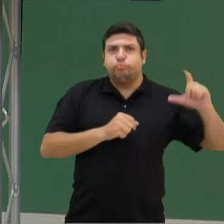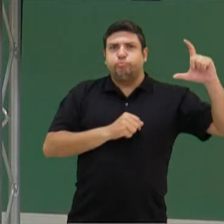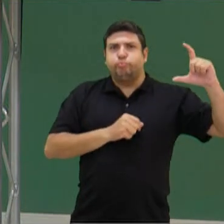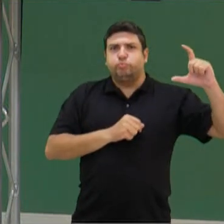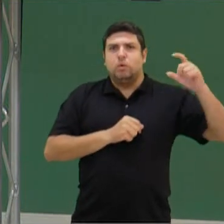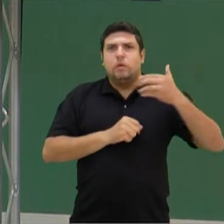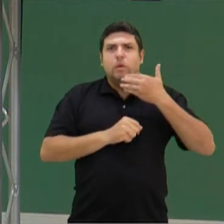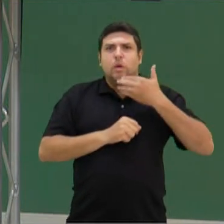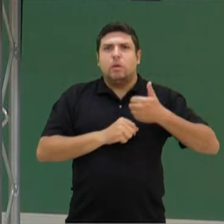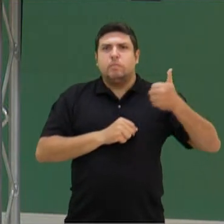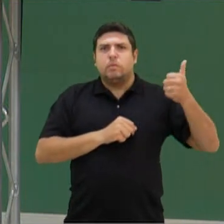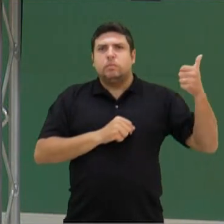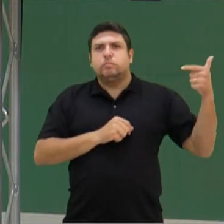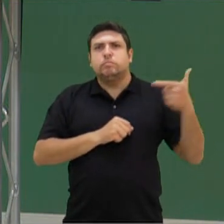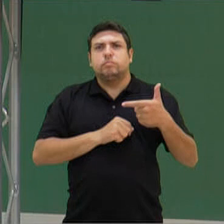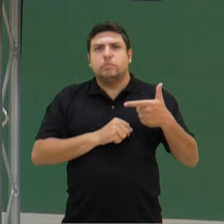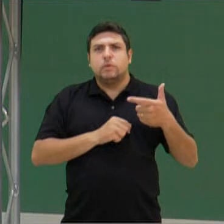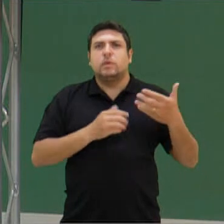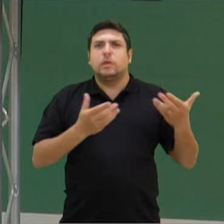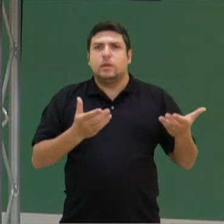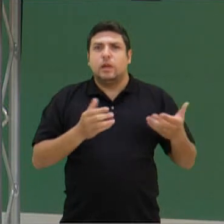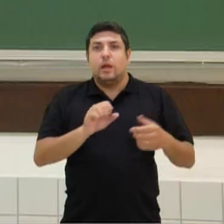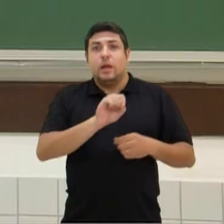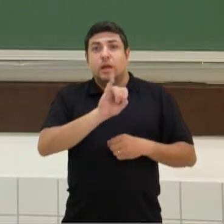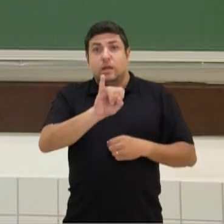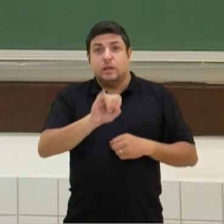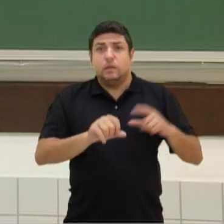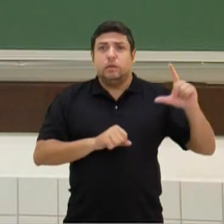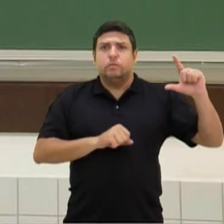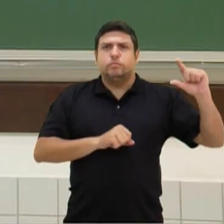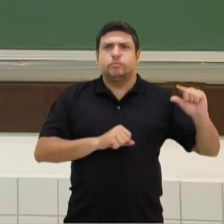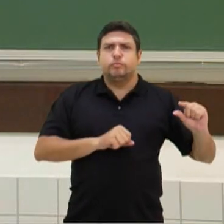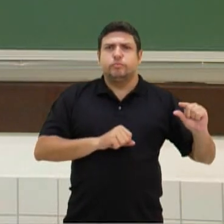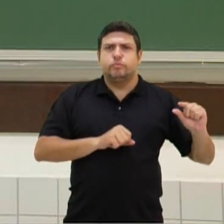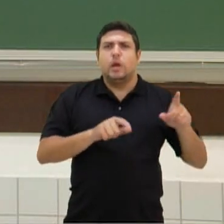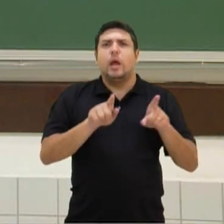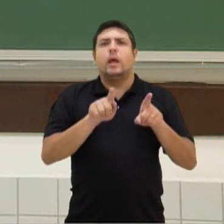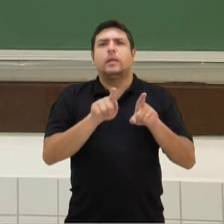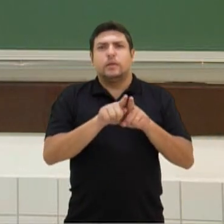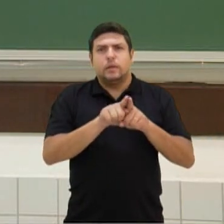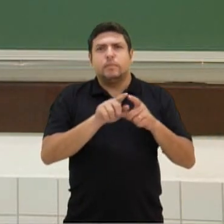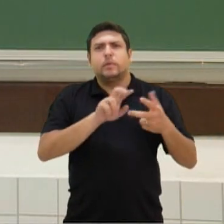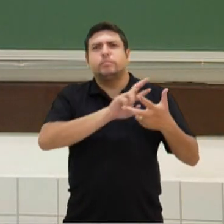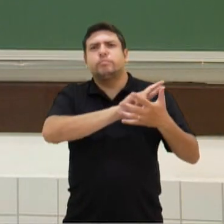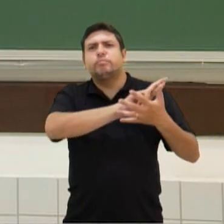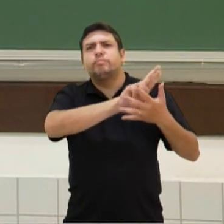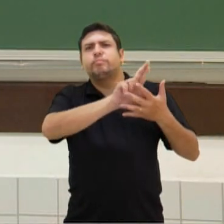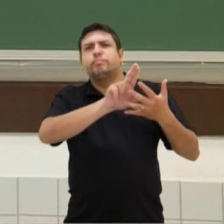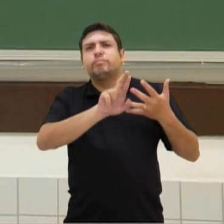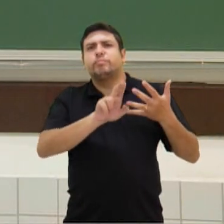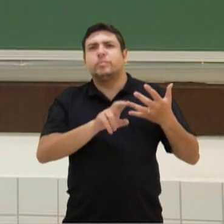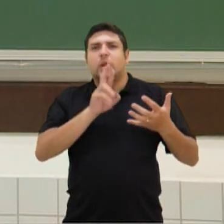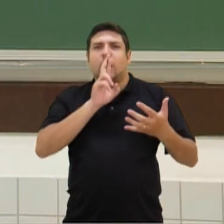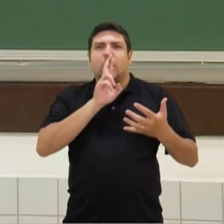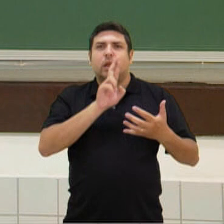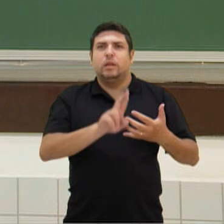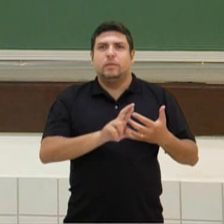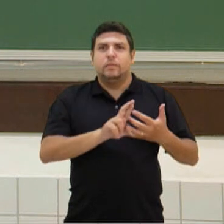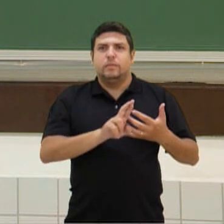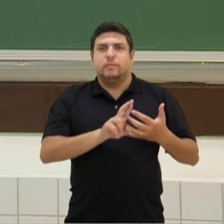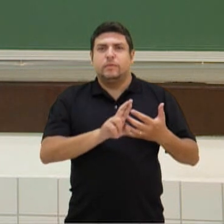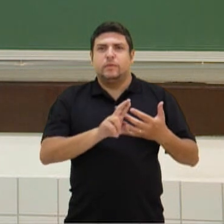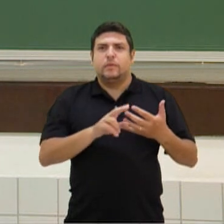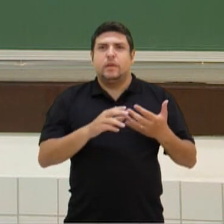dá infinitas. Se ela é menor que o valor, também são infinitas soluções. Essa é a razão